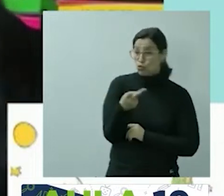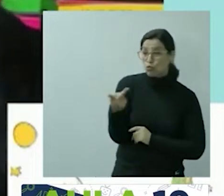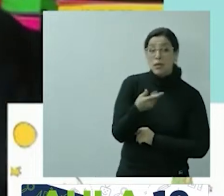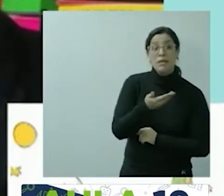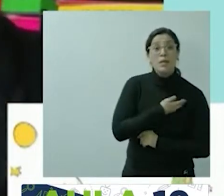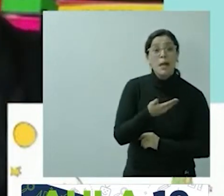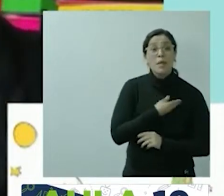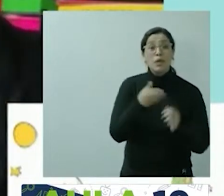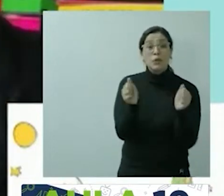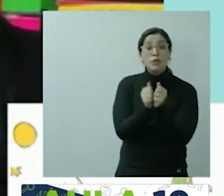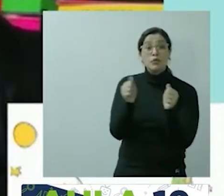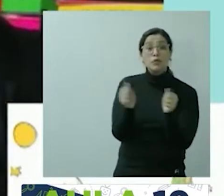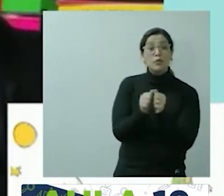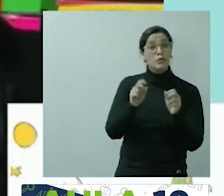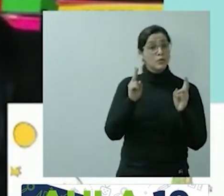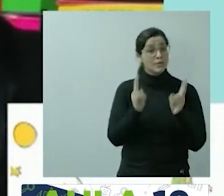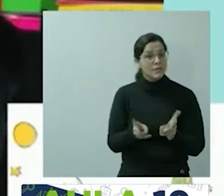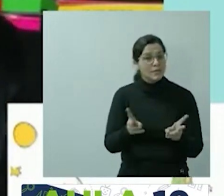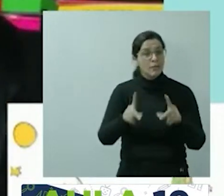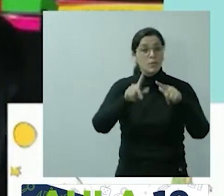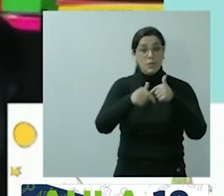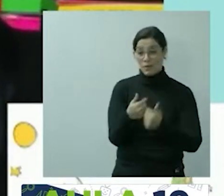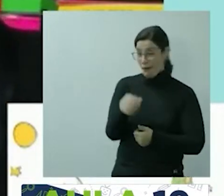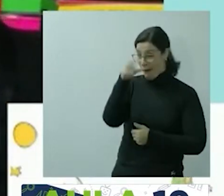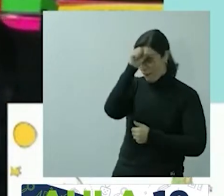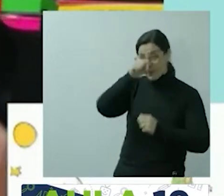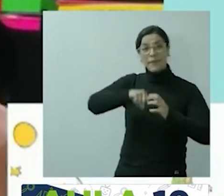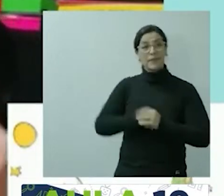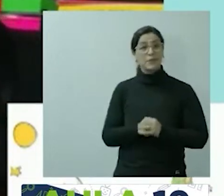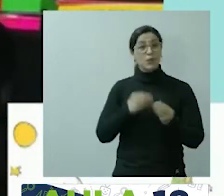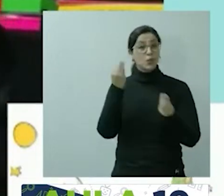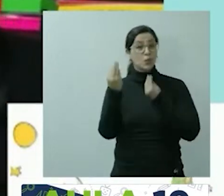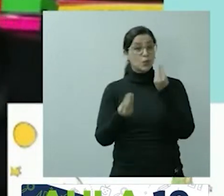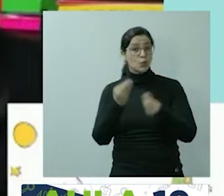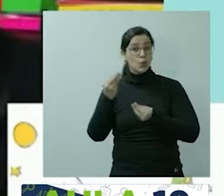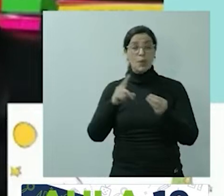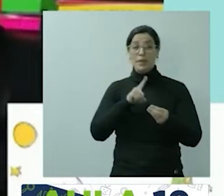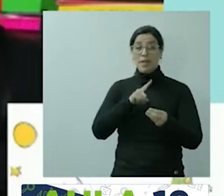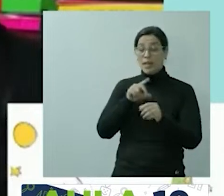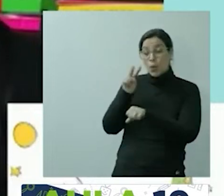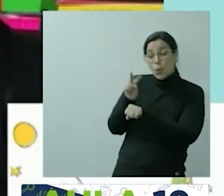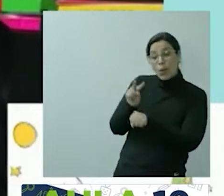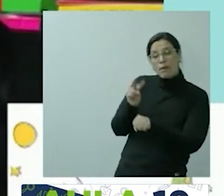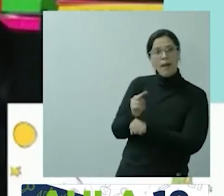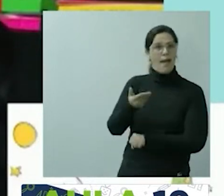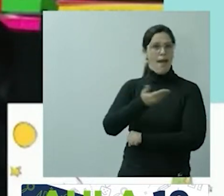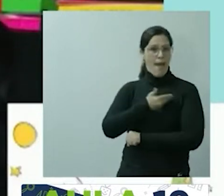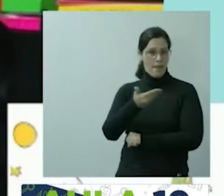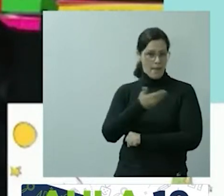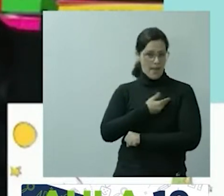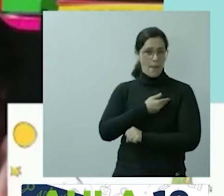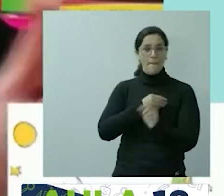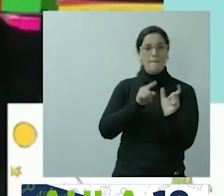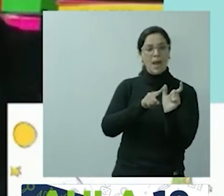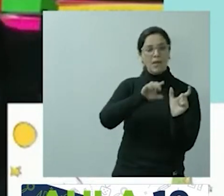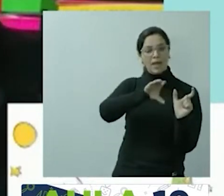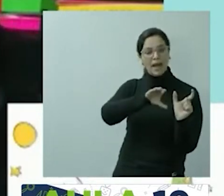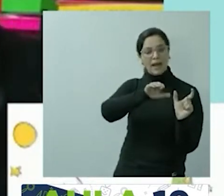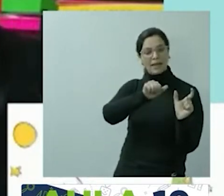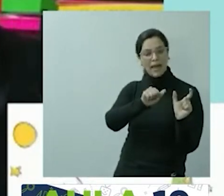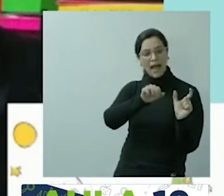conquistaram um ao outro. E foi isso que ele aprendeu a cativar. E também entendeu que ele